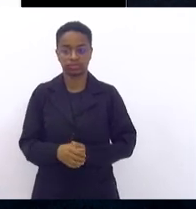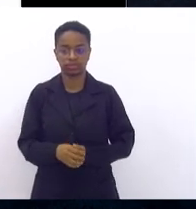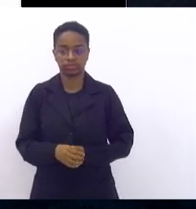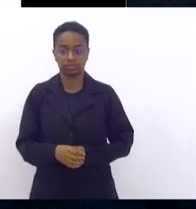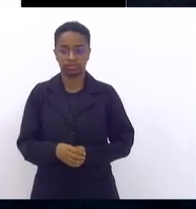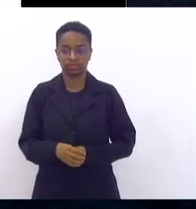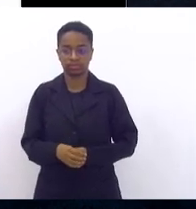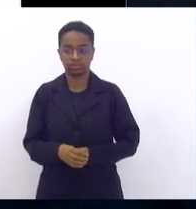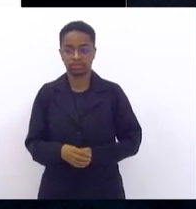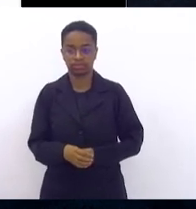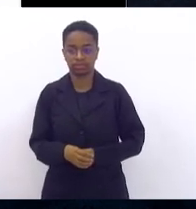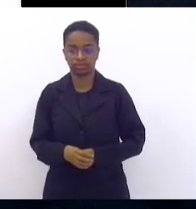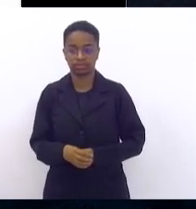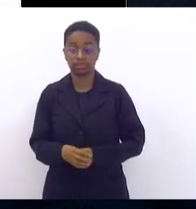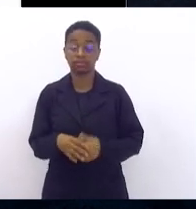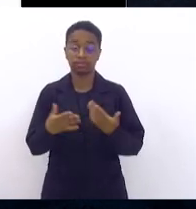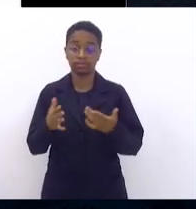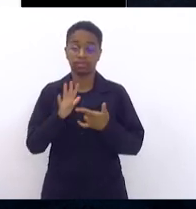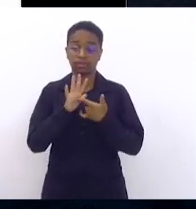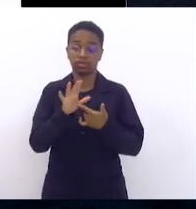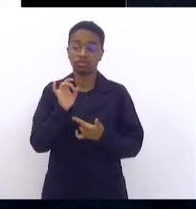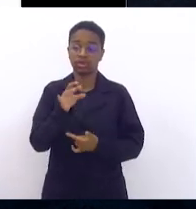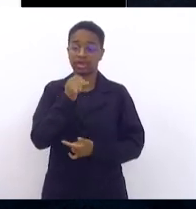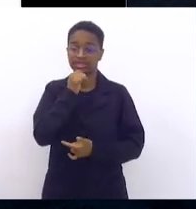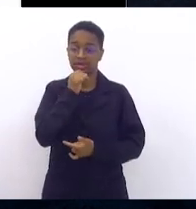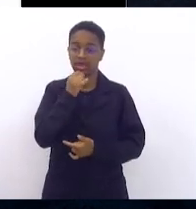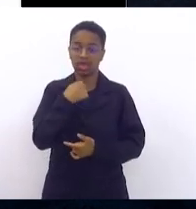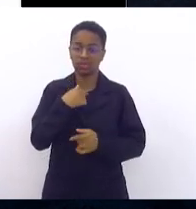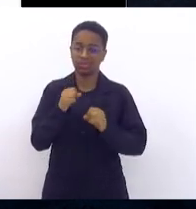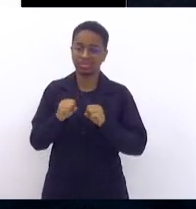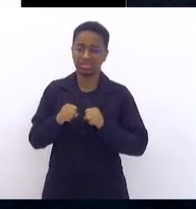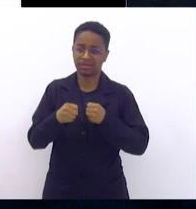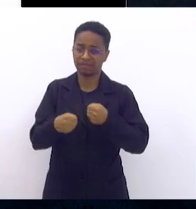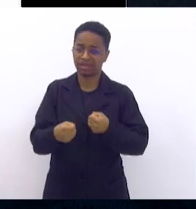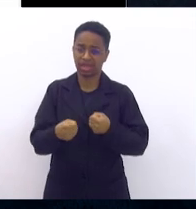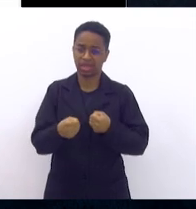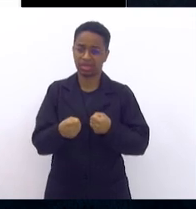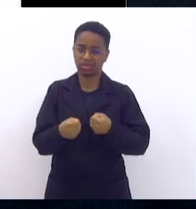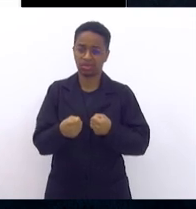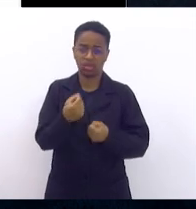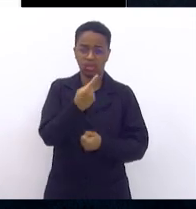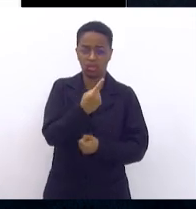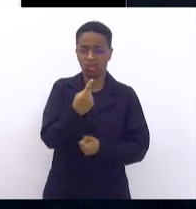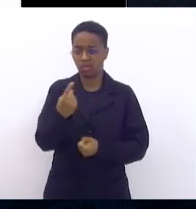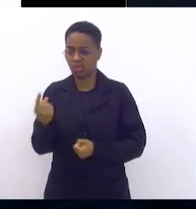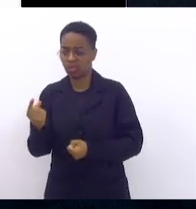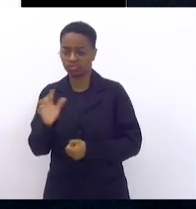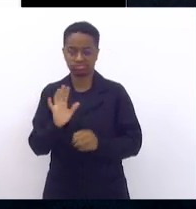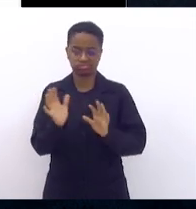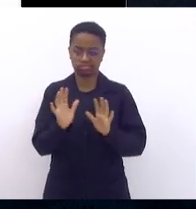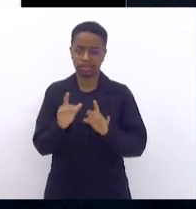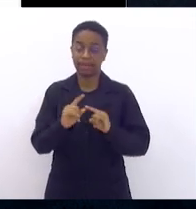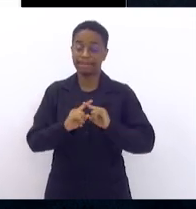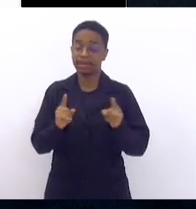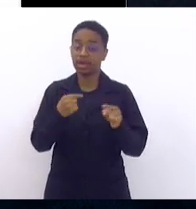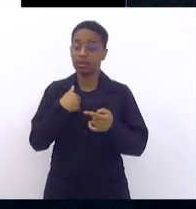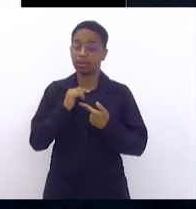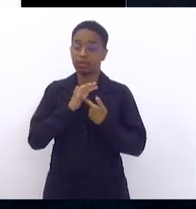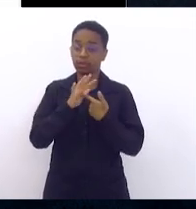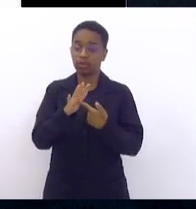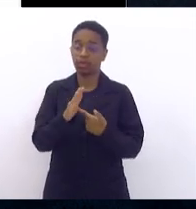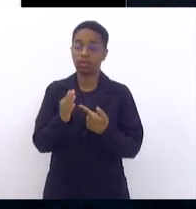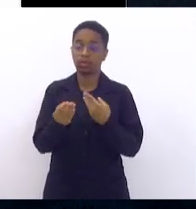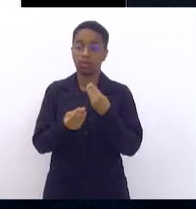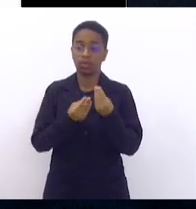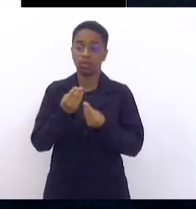canudo Esse é só um exemplo não vim aqui fazer defesa né de uma aplicação ou de outro produto mas é muito mais para que a gente troque